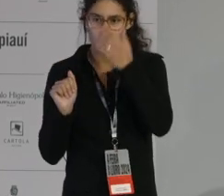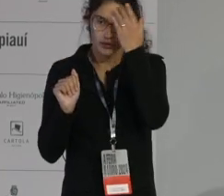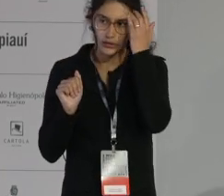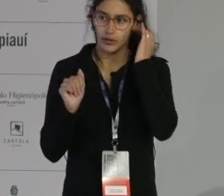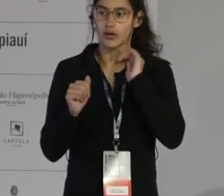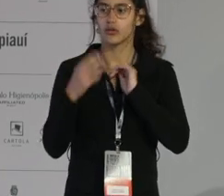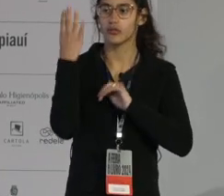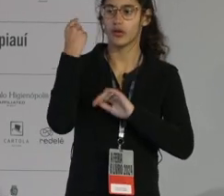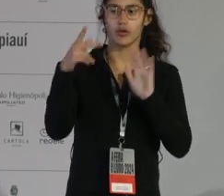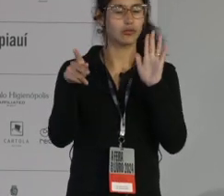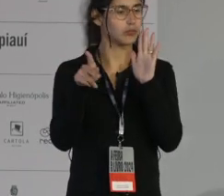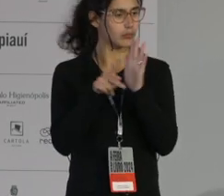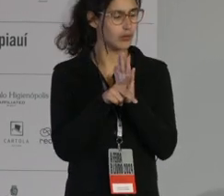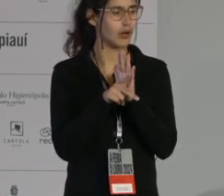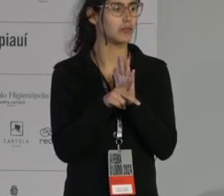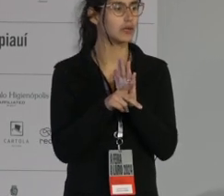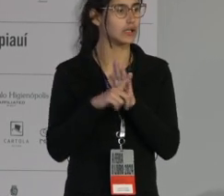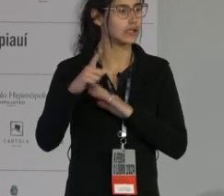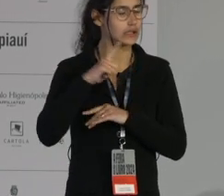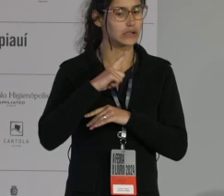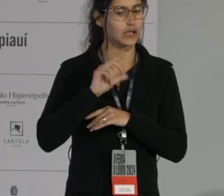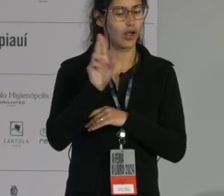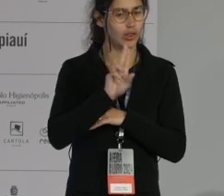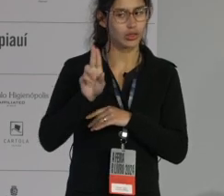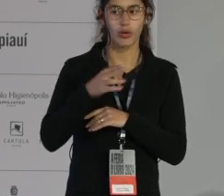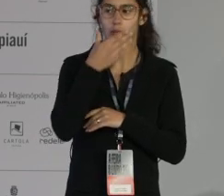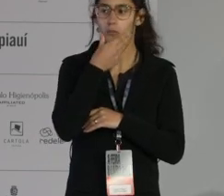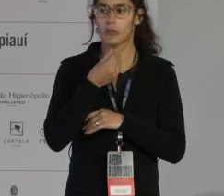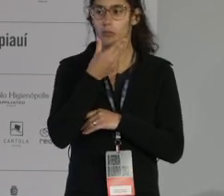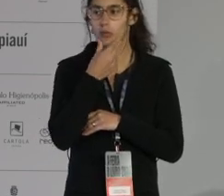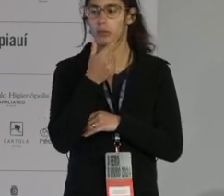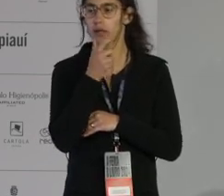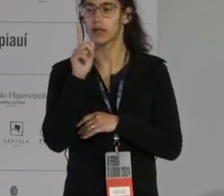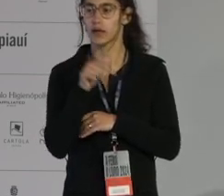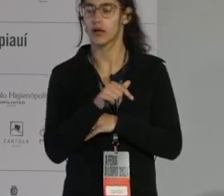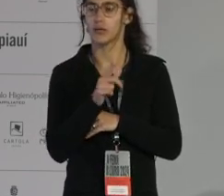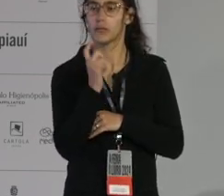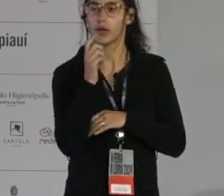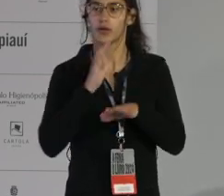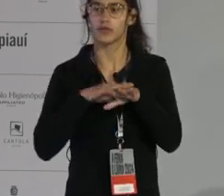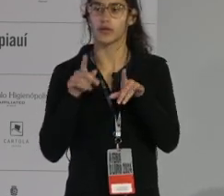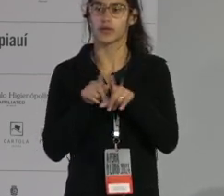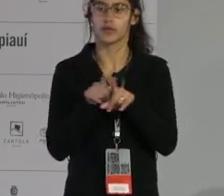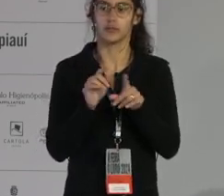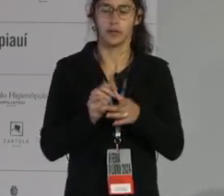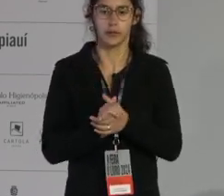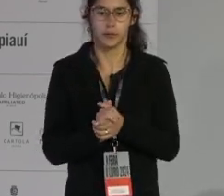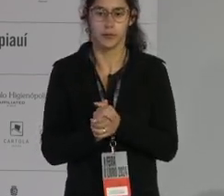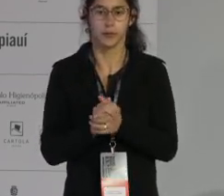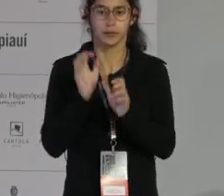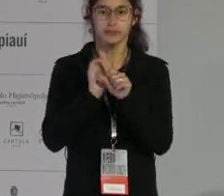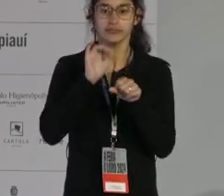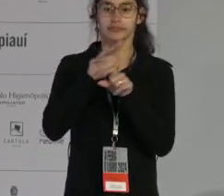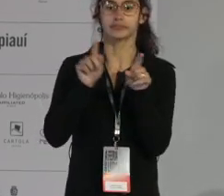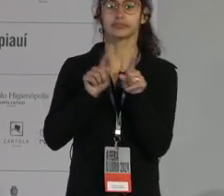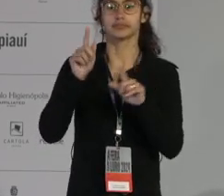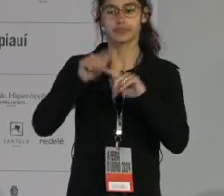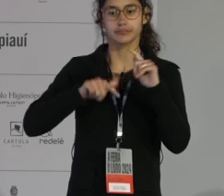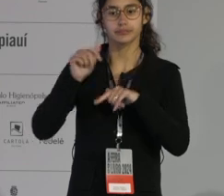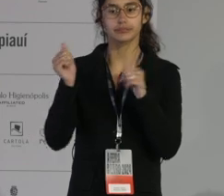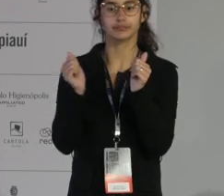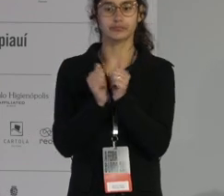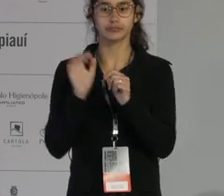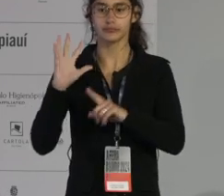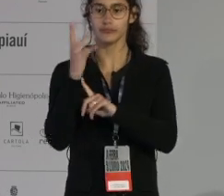guia de viagem do Walk on the Wild Side, editado pelo Lou Reed, que é uma paródia que você faz, até tipo instruções a respeito da